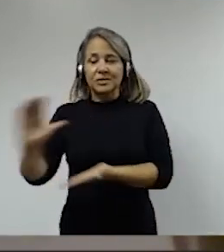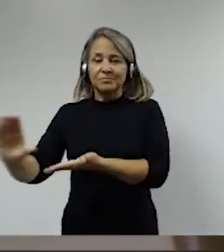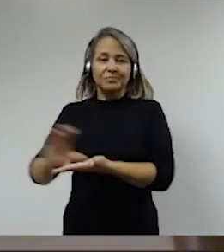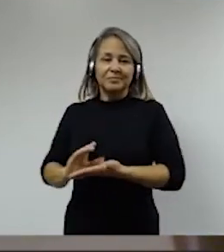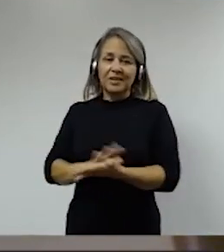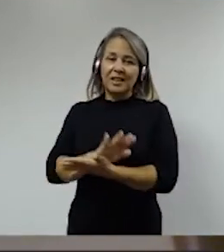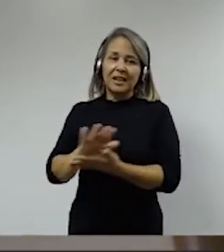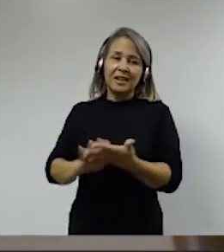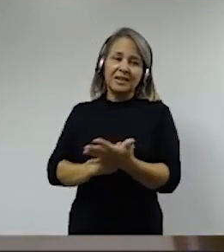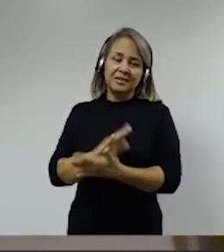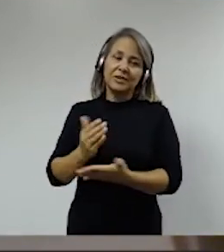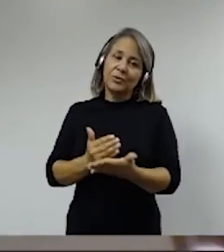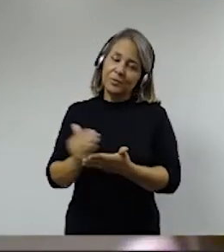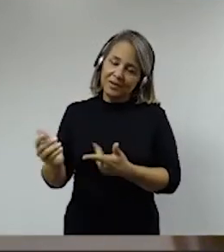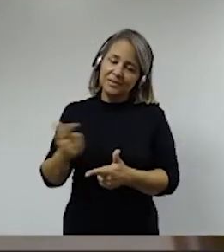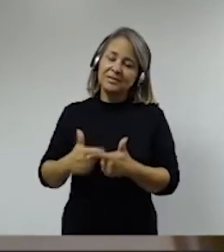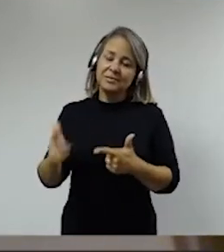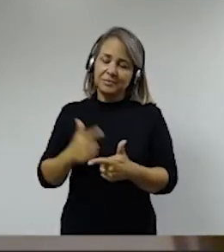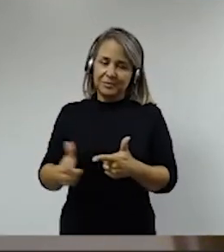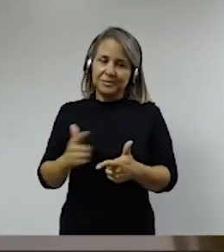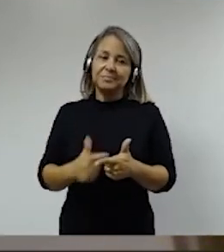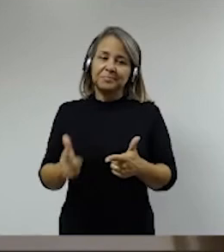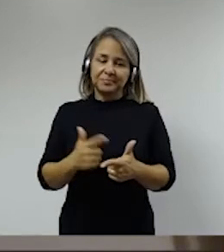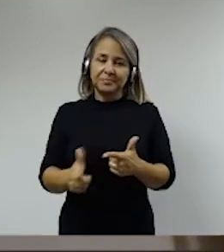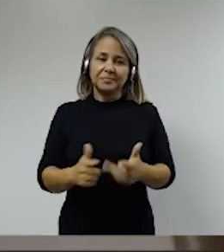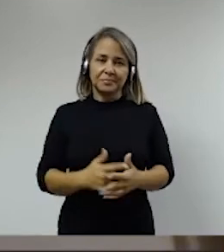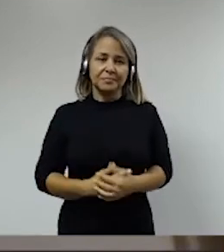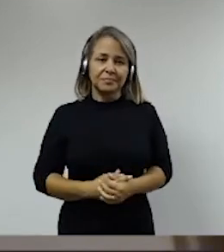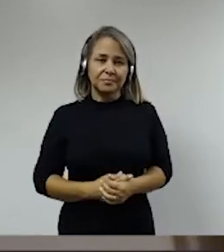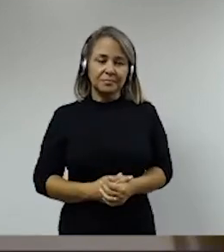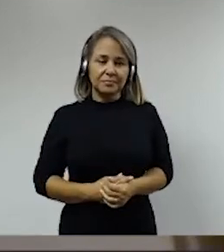tem um problema naquele agente financiador.